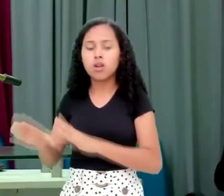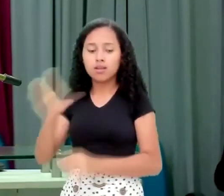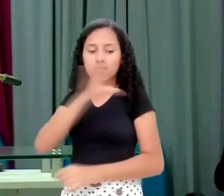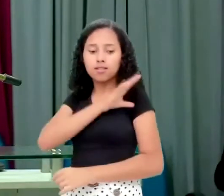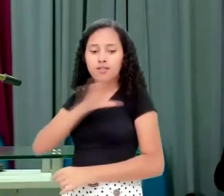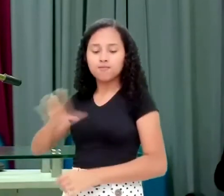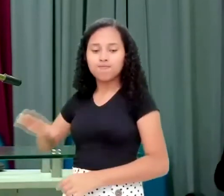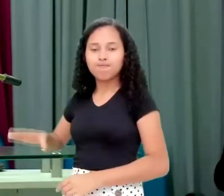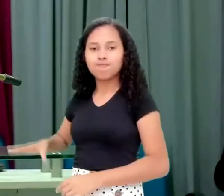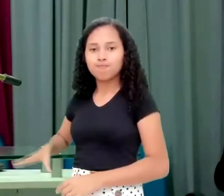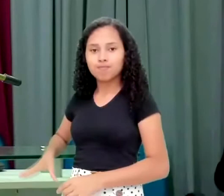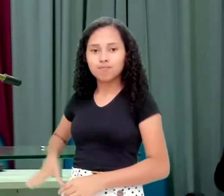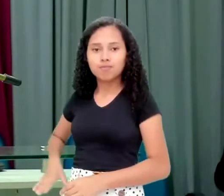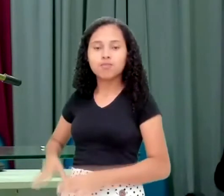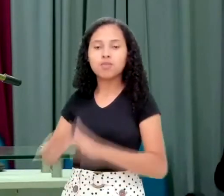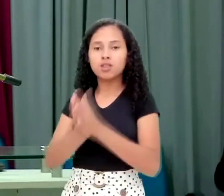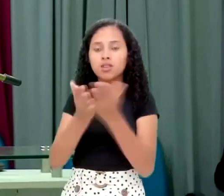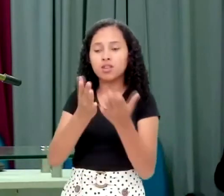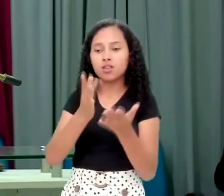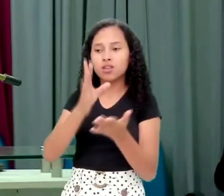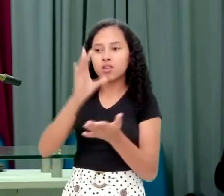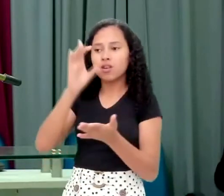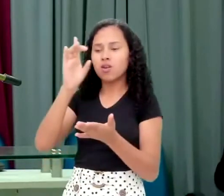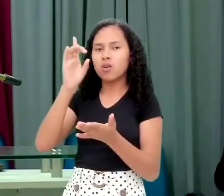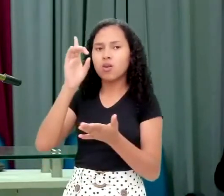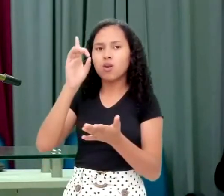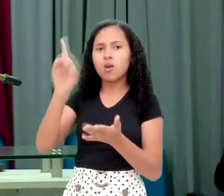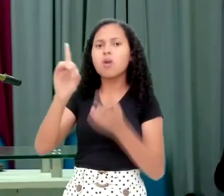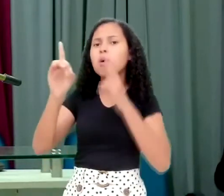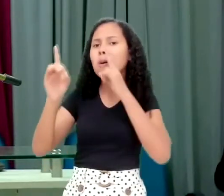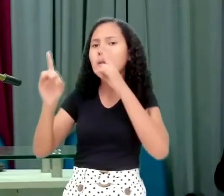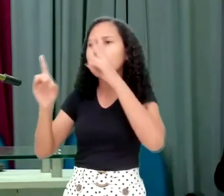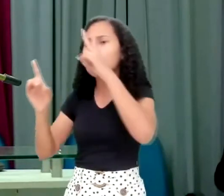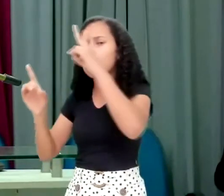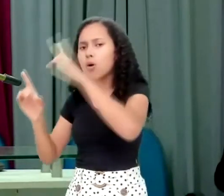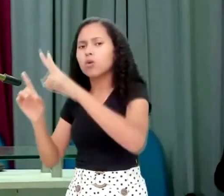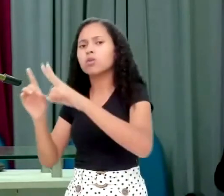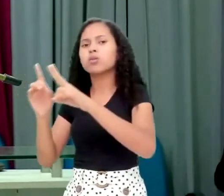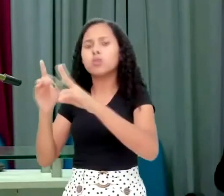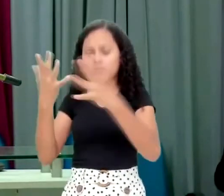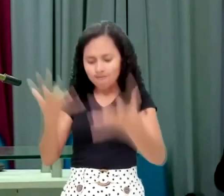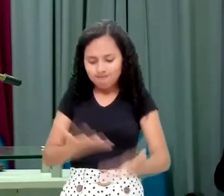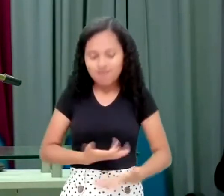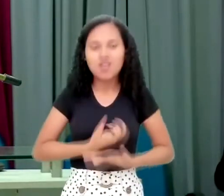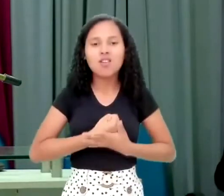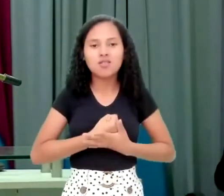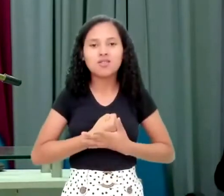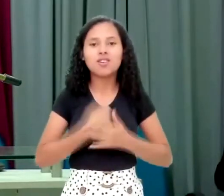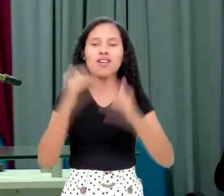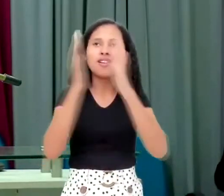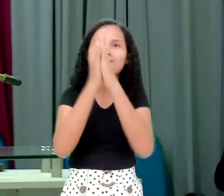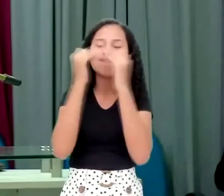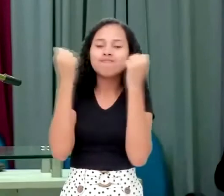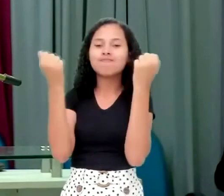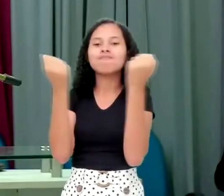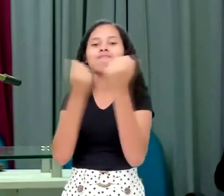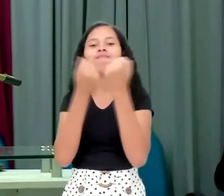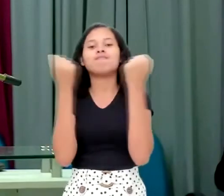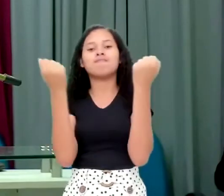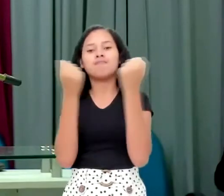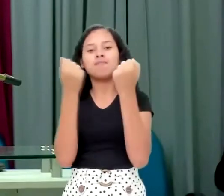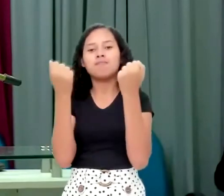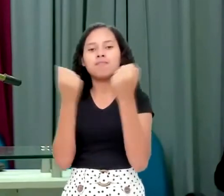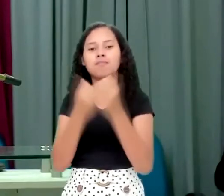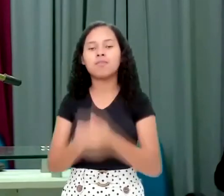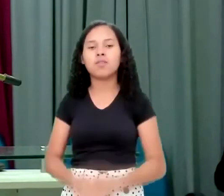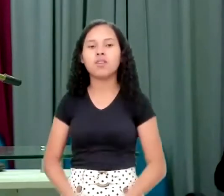porque a palavra diz, esta palavra é o poder de Deus para a salvação. Aleluia.